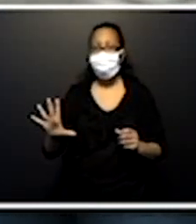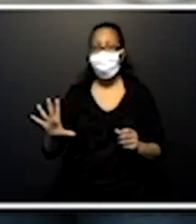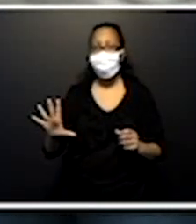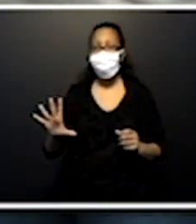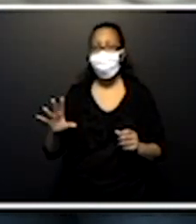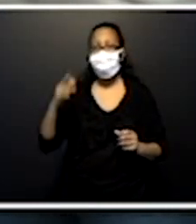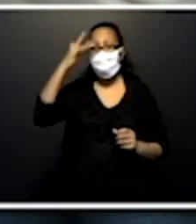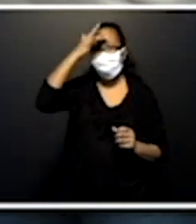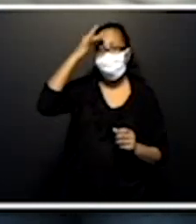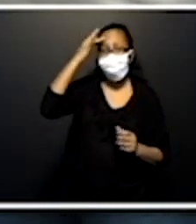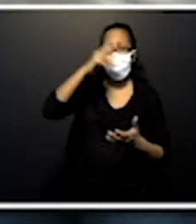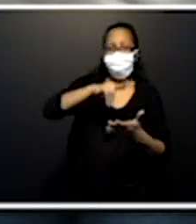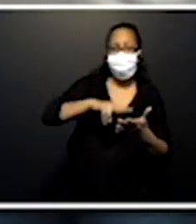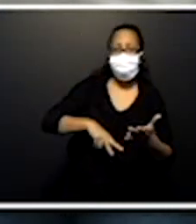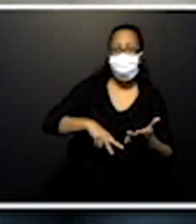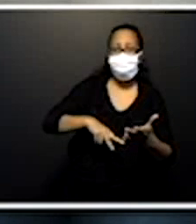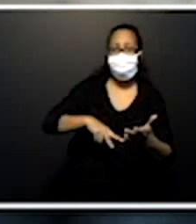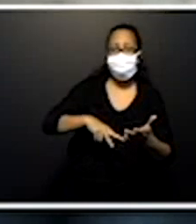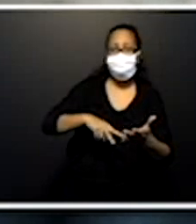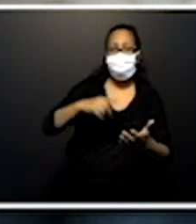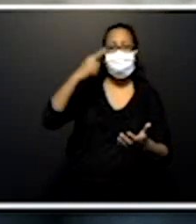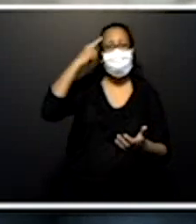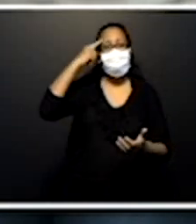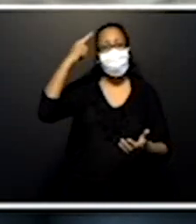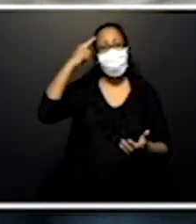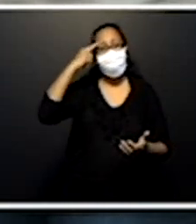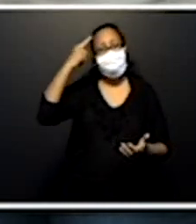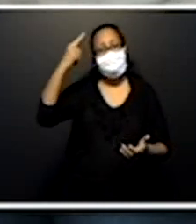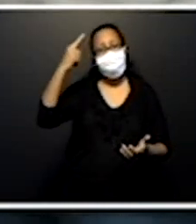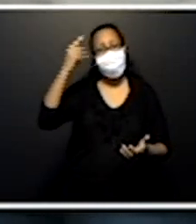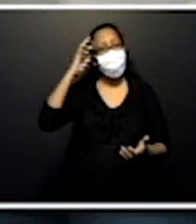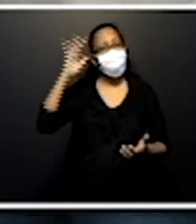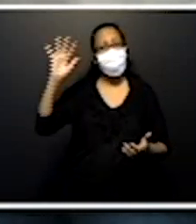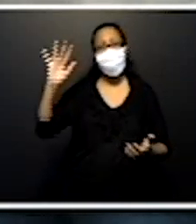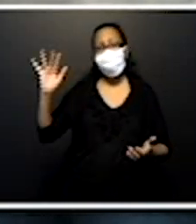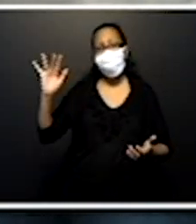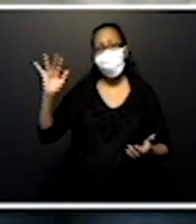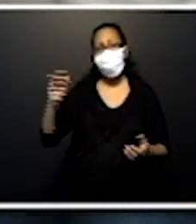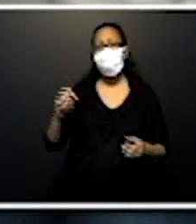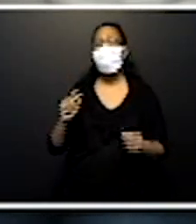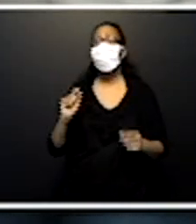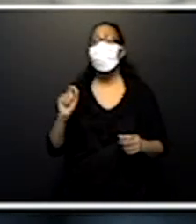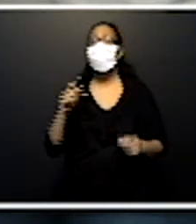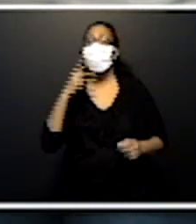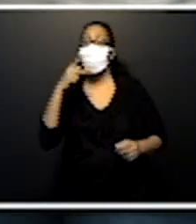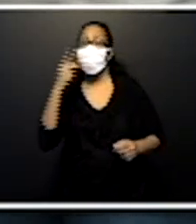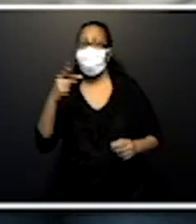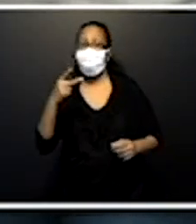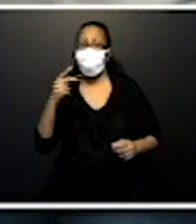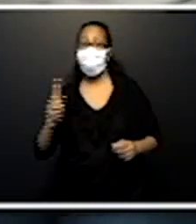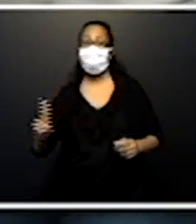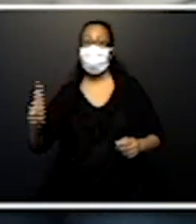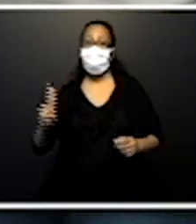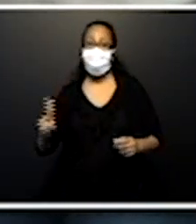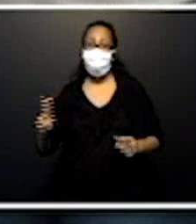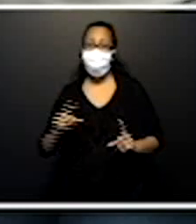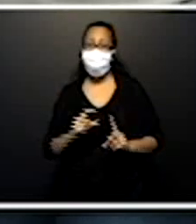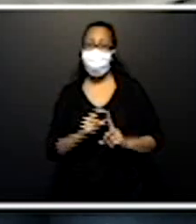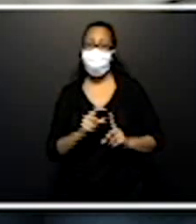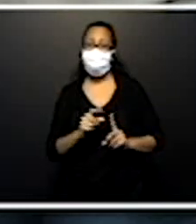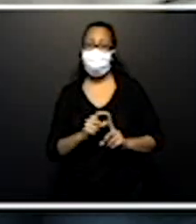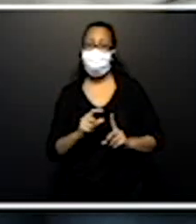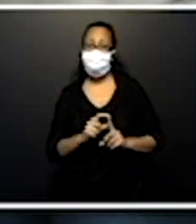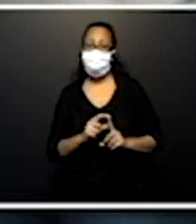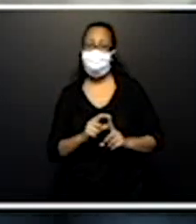ele vai começar a pensar e a imaginar aquilo que lhe está sendo dito. Então ele usa muitas palavras que se